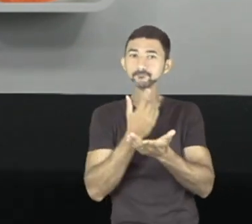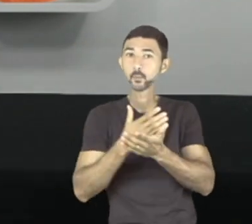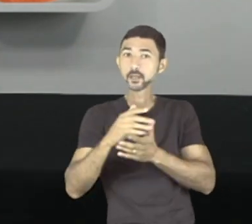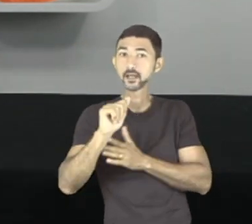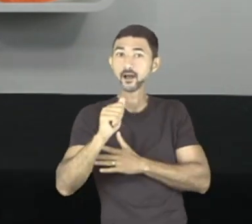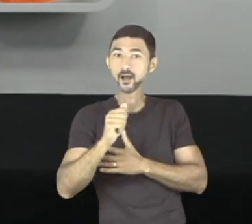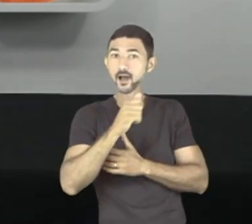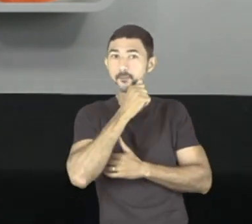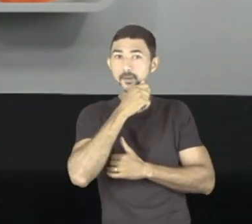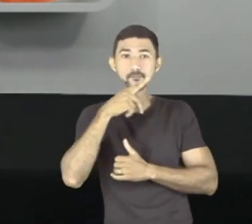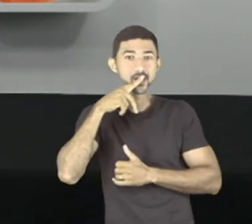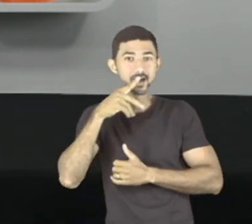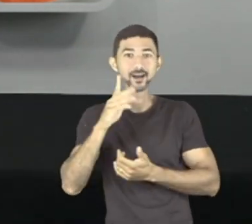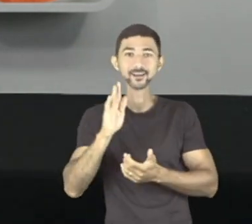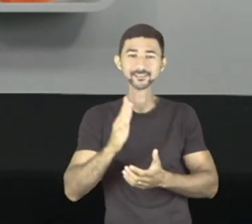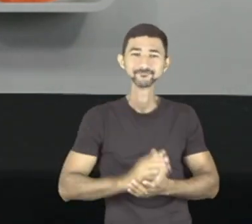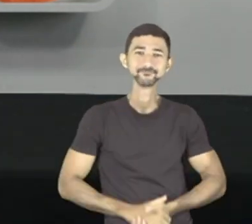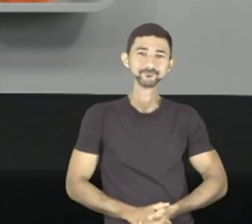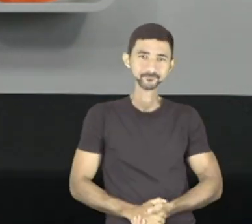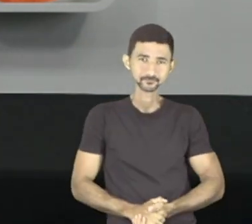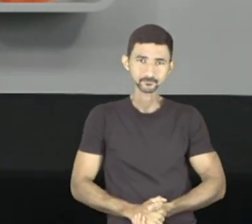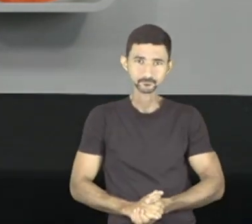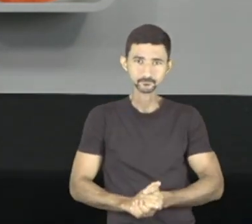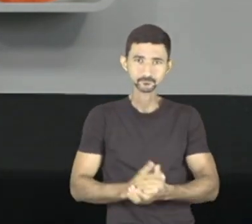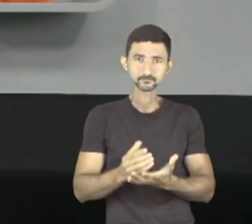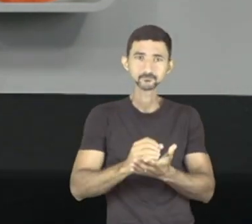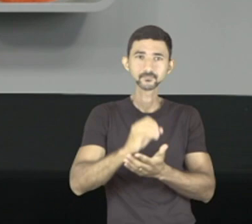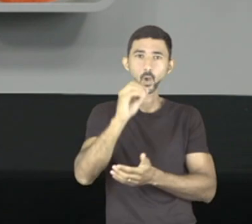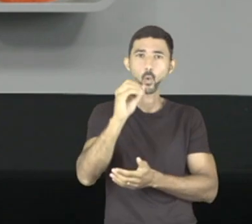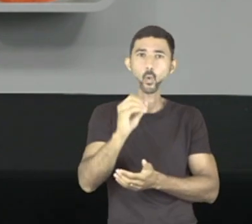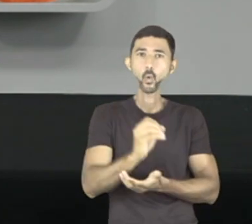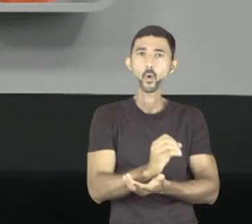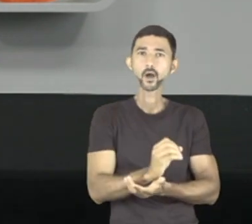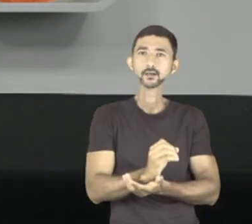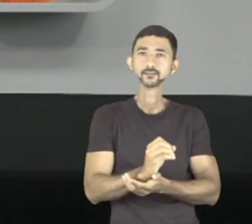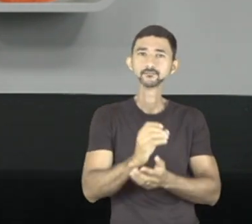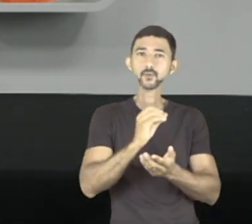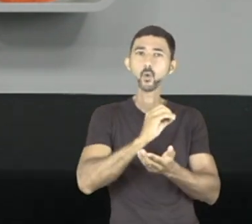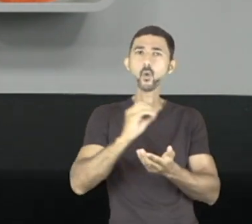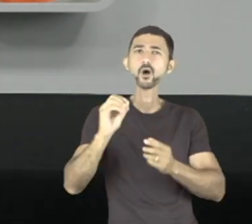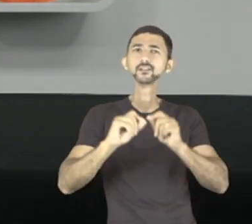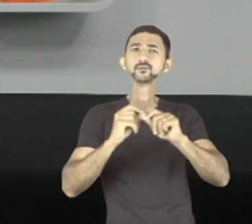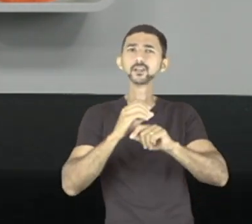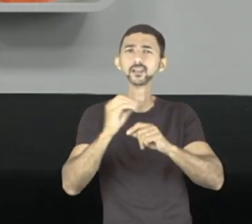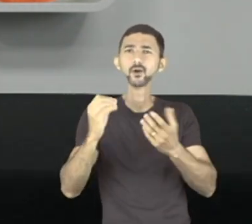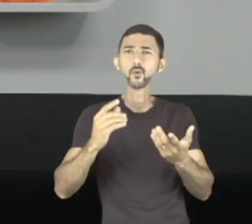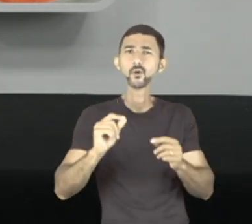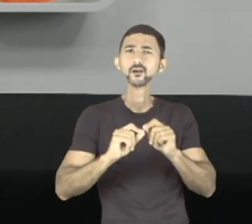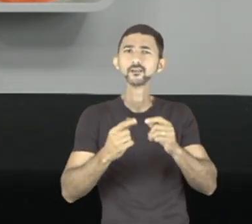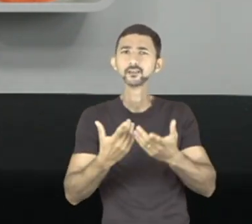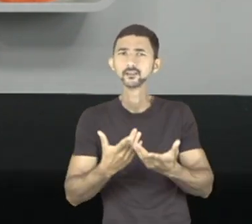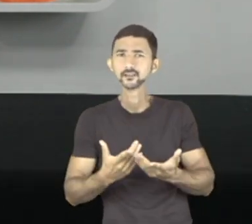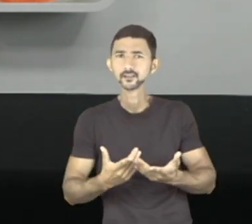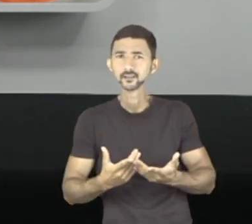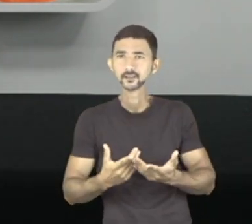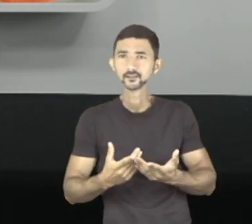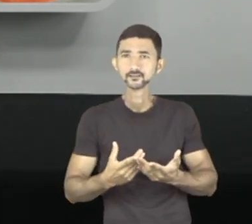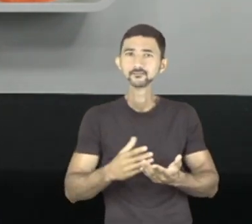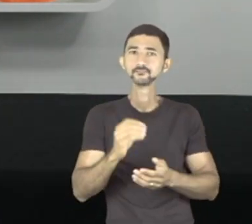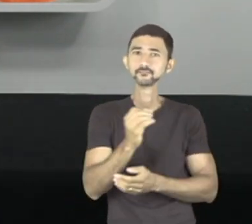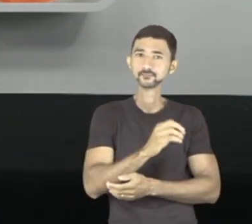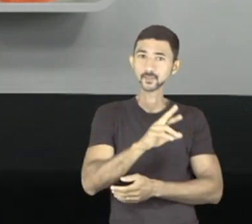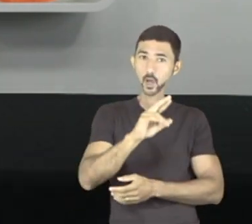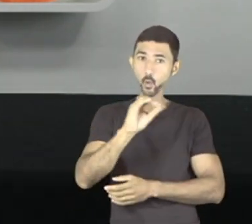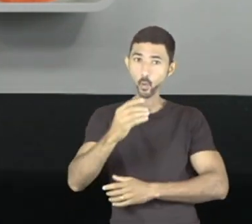A. Amapá. Muito bem. Ao oeste, onde o sol se põe, nós temos divisa com